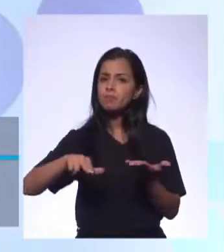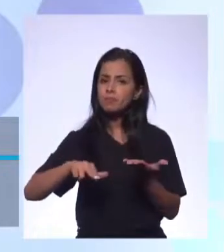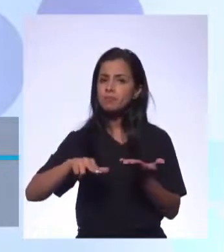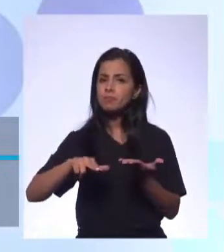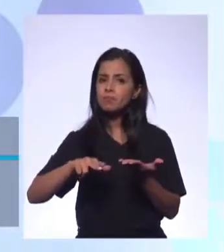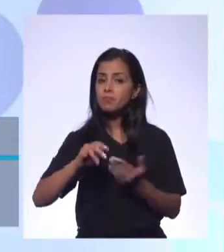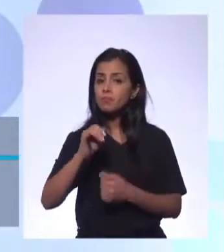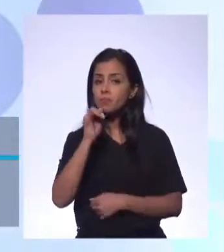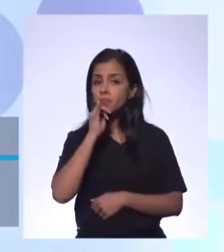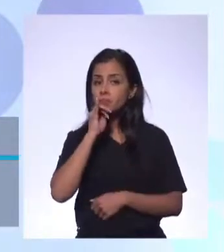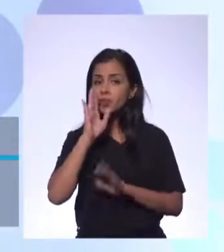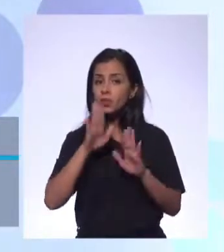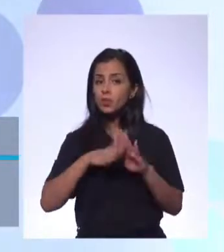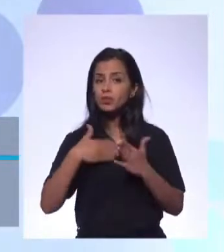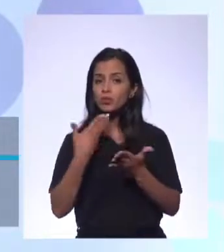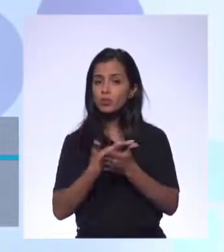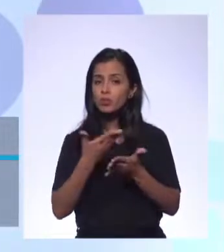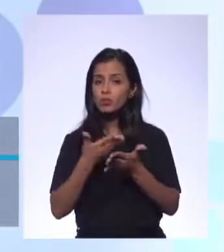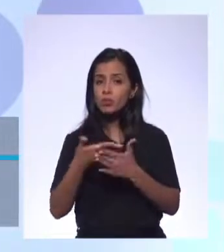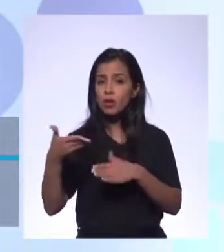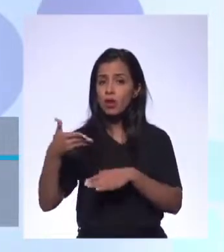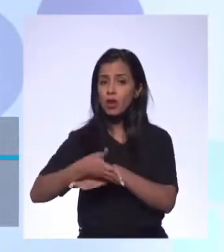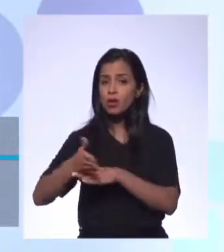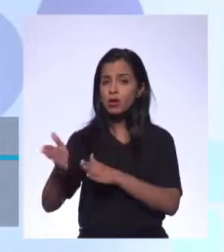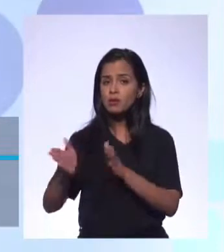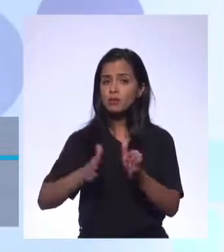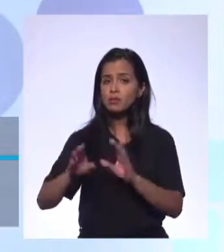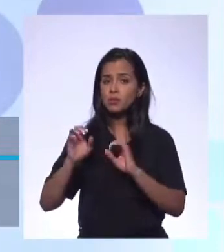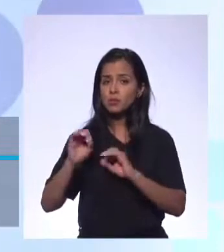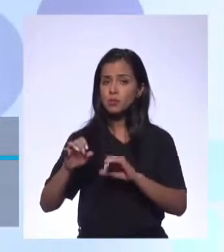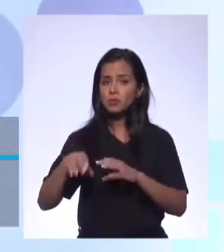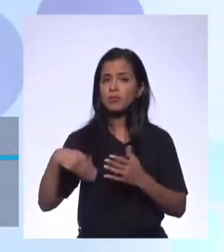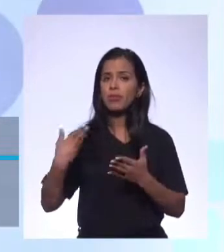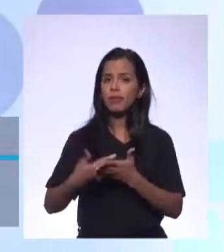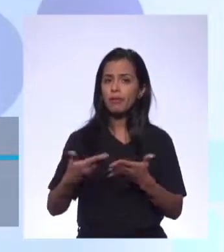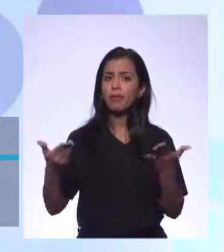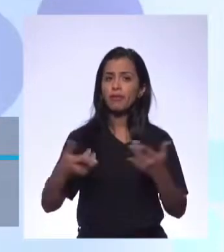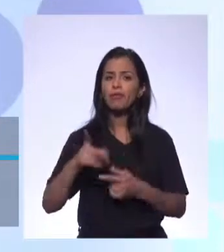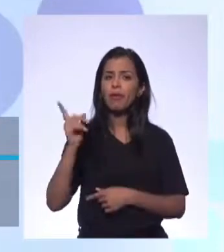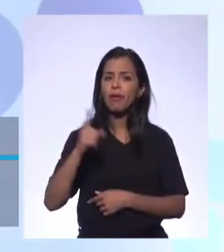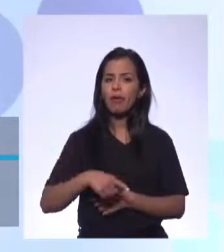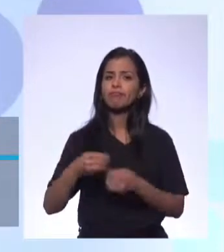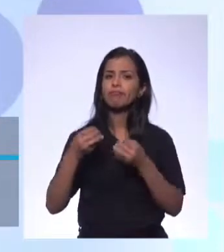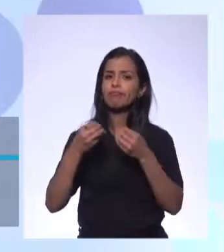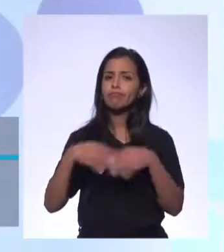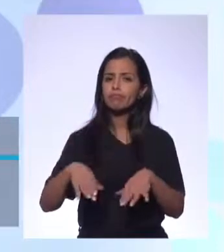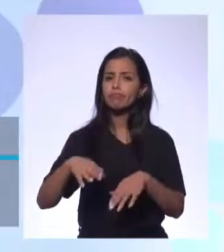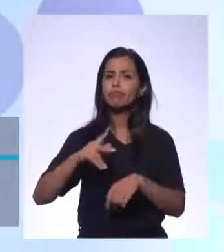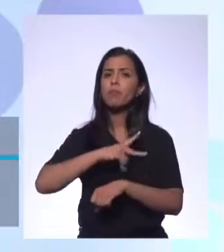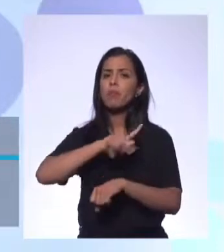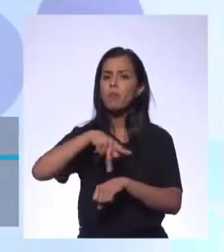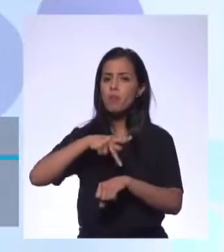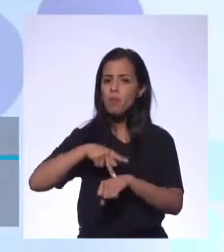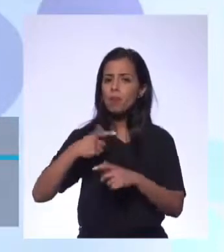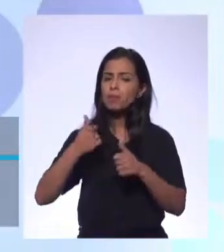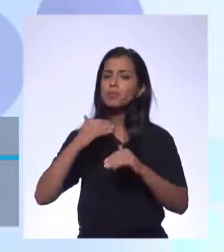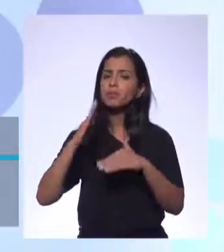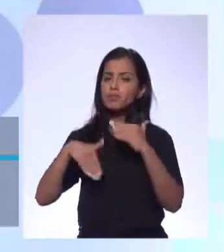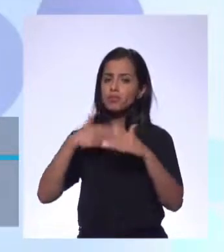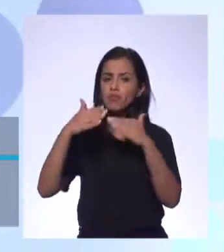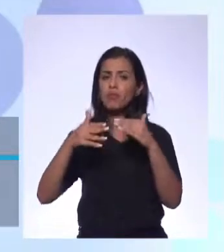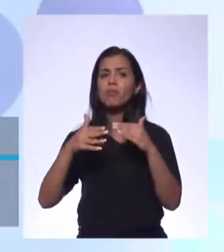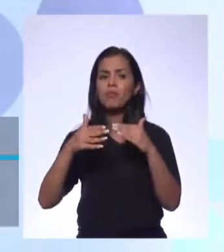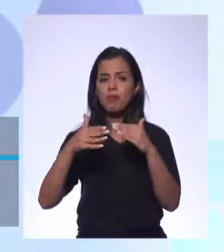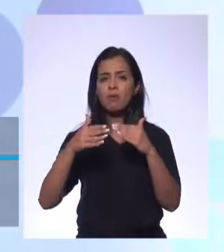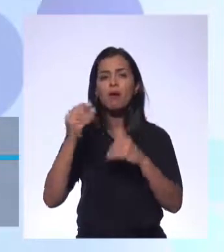da escolaridade, né? Do acesso à educação, que ainda é deficitário naquele país, né? É preciso desenvolver essa questão